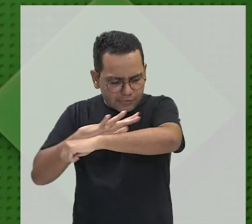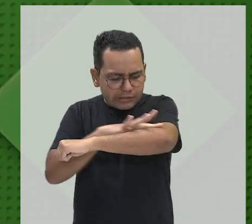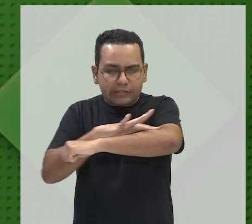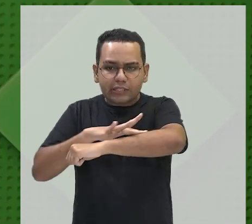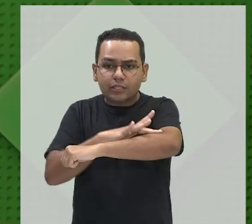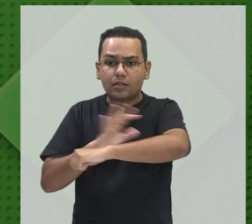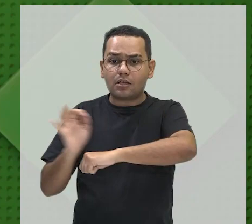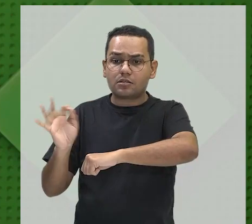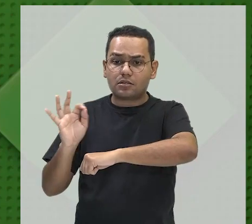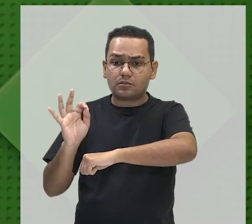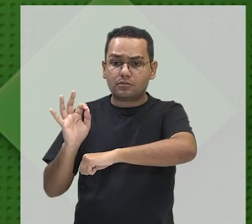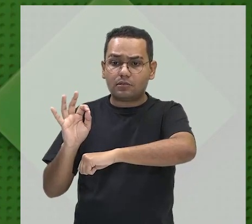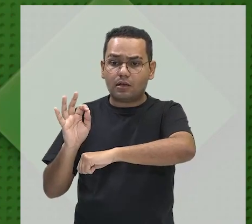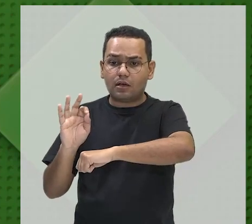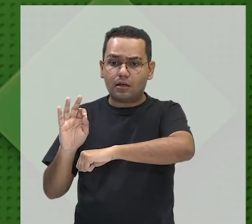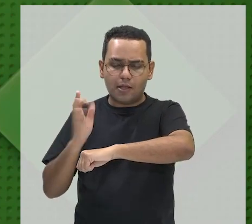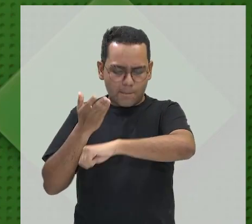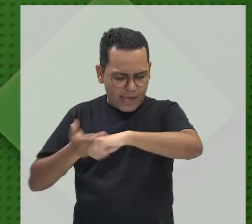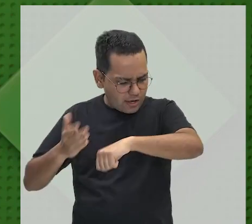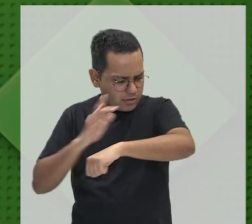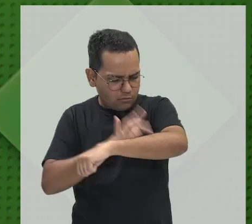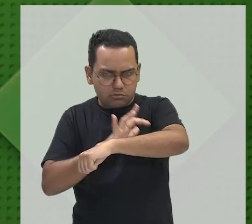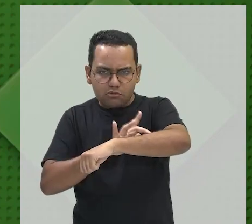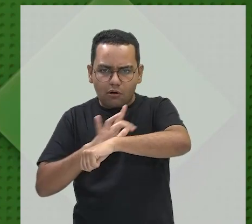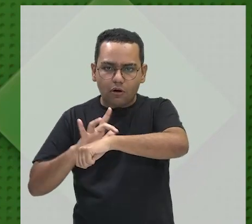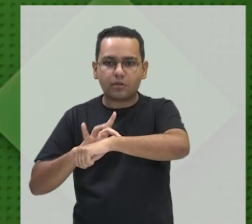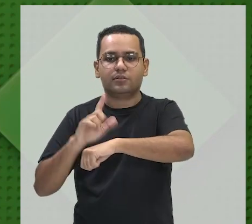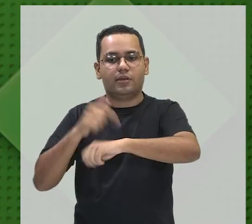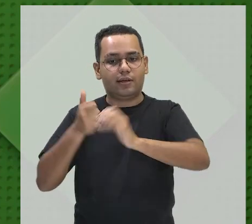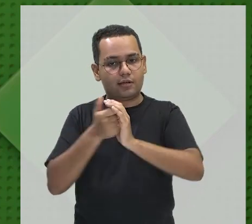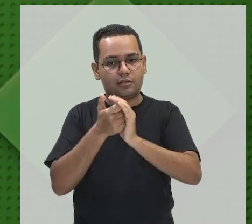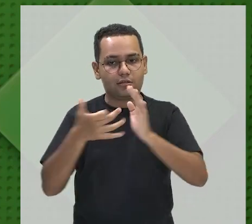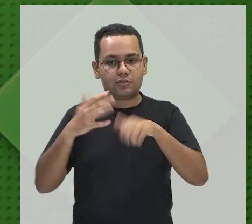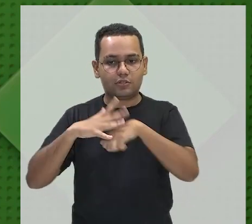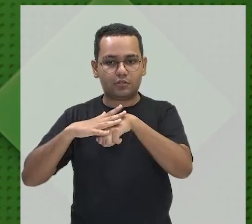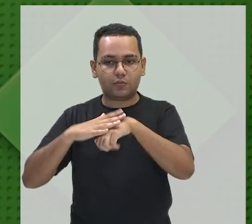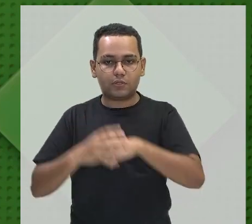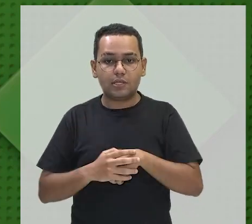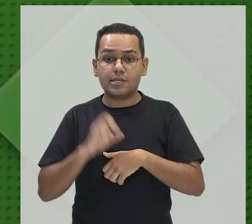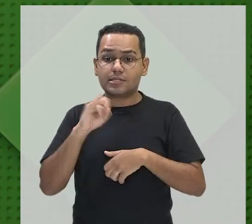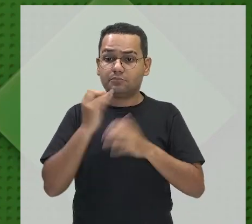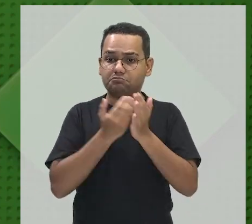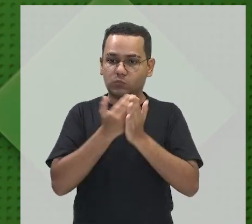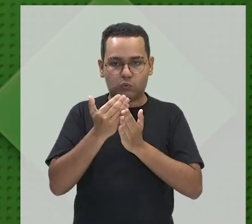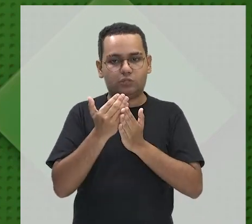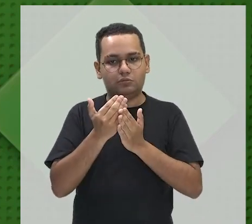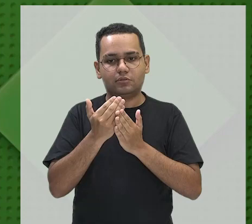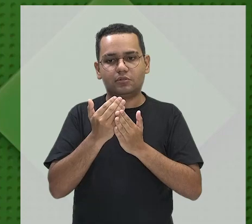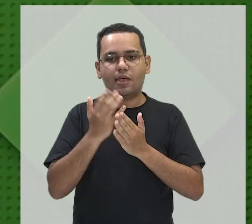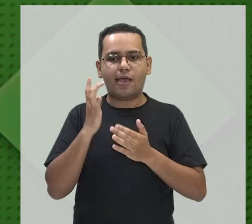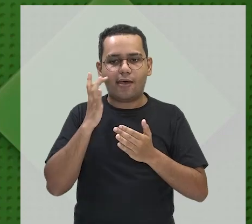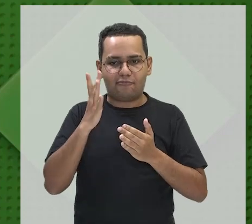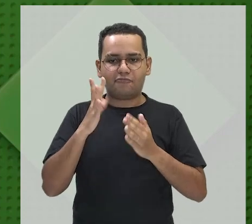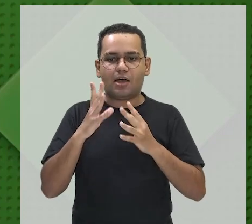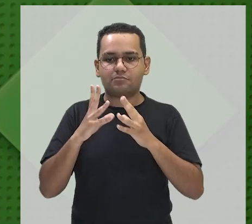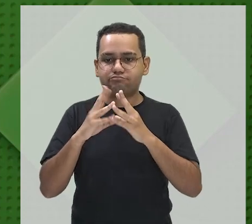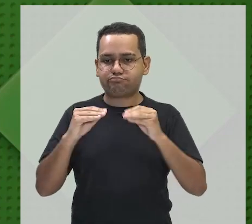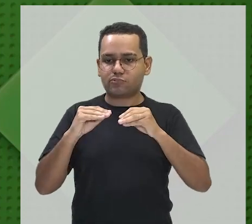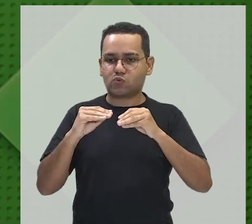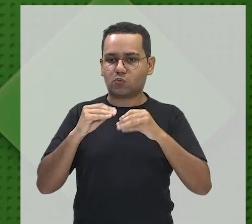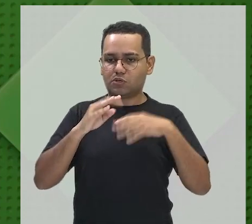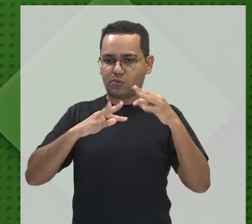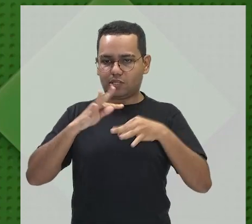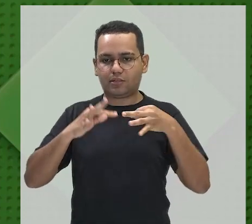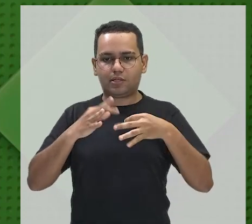a sensibilidade naquela região, é uma característica, né? Um sintoma ali da hanseníase. Se tiver logo no início, é bem melhor para buscar